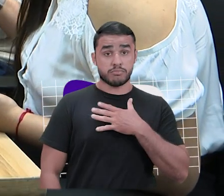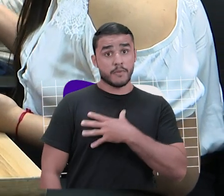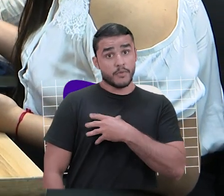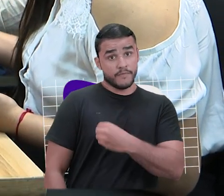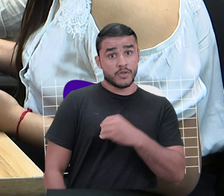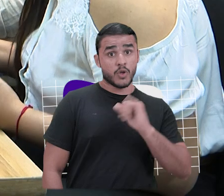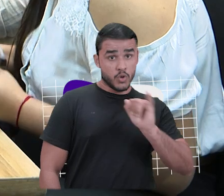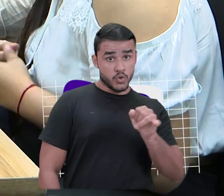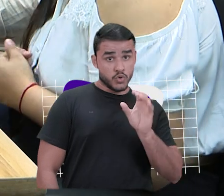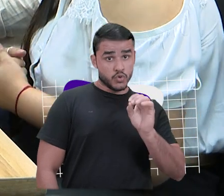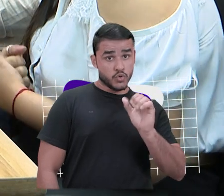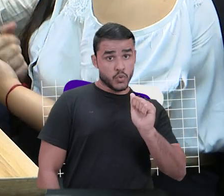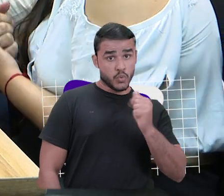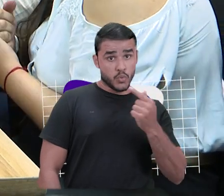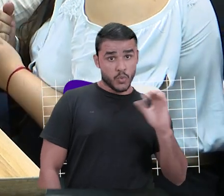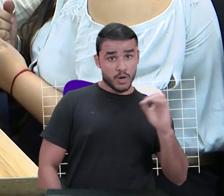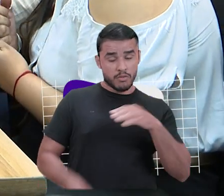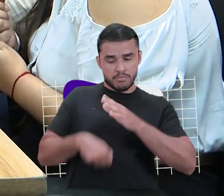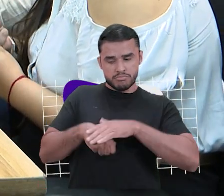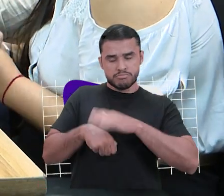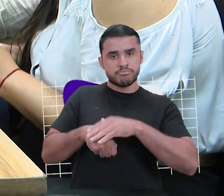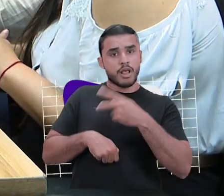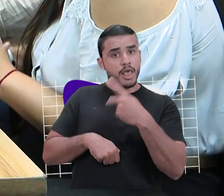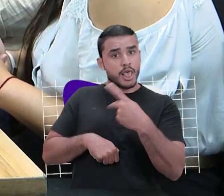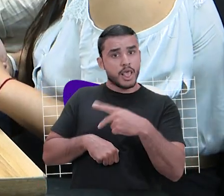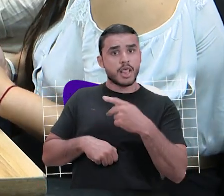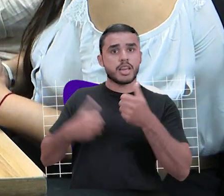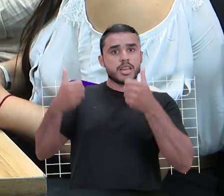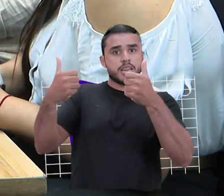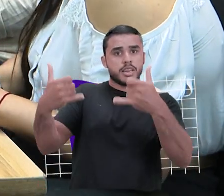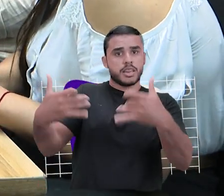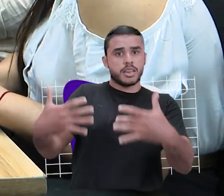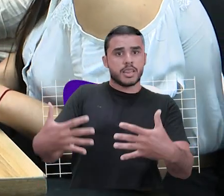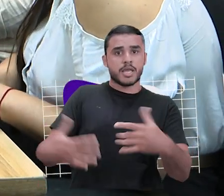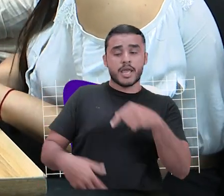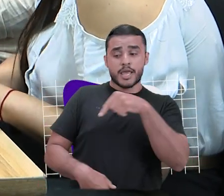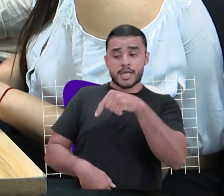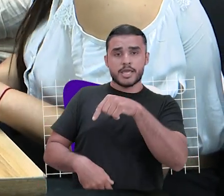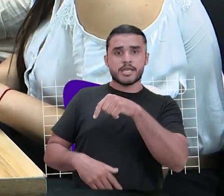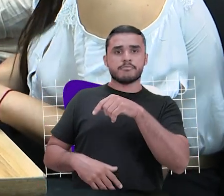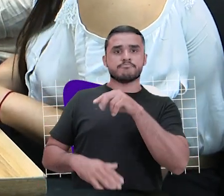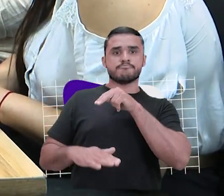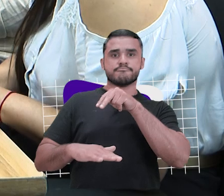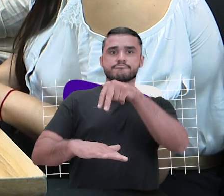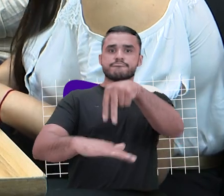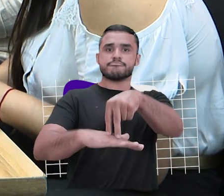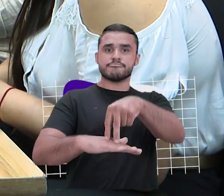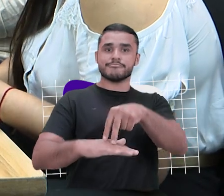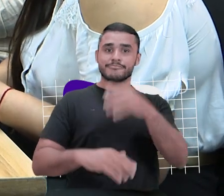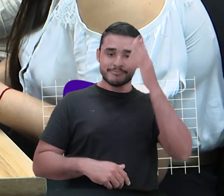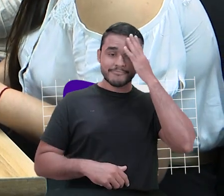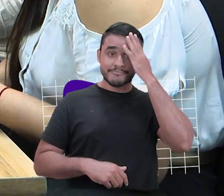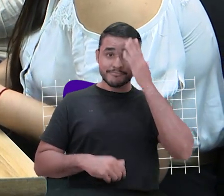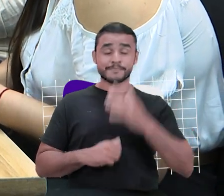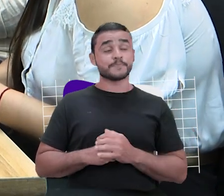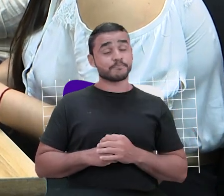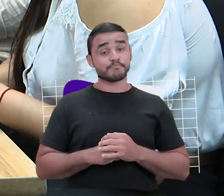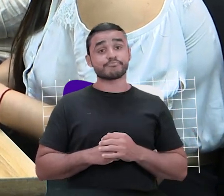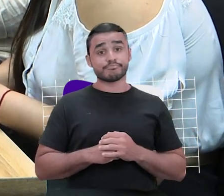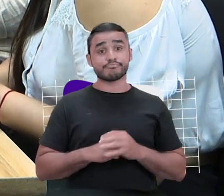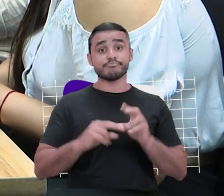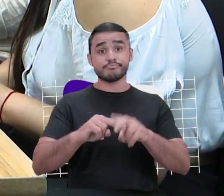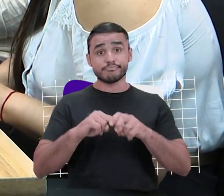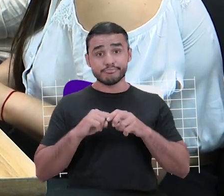foi lindo que aquele momento do vídeo, não foi aqui? Todo mundo chorou. Eu chorei. Eu também. E